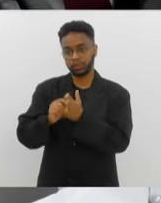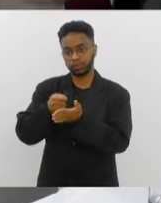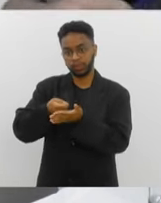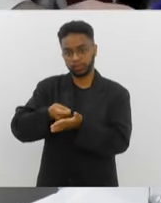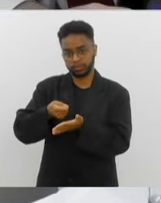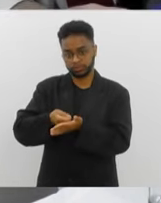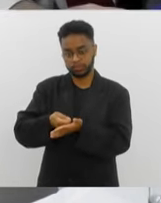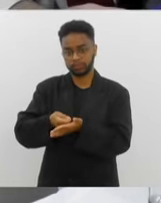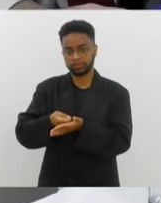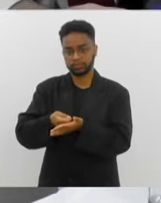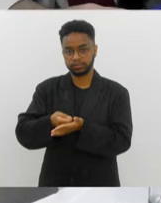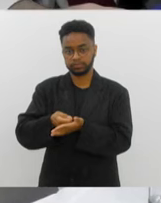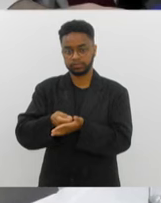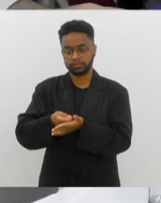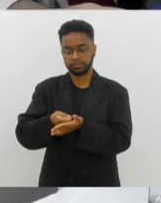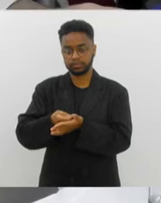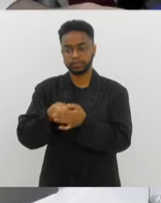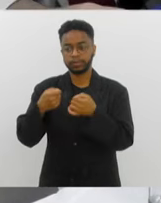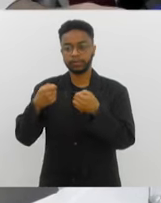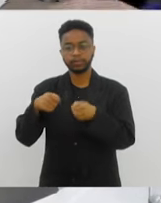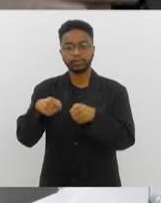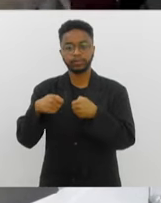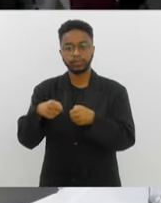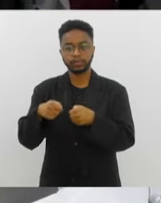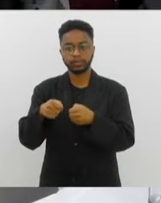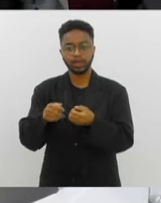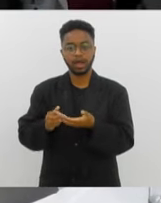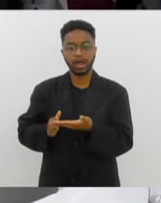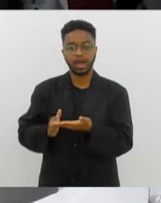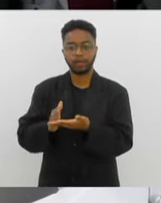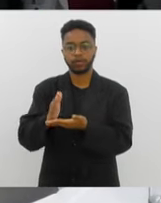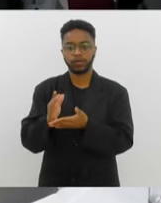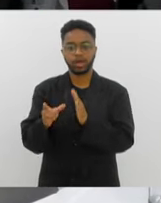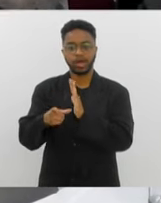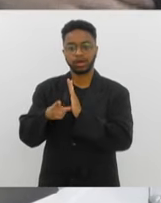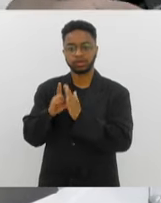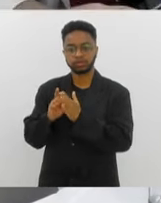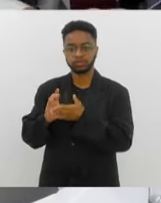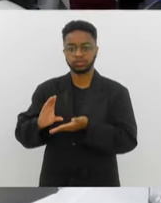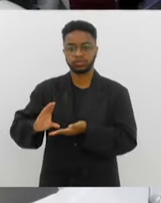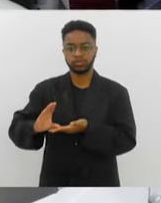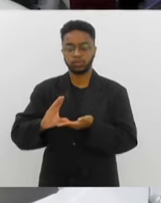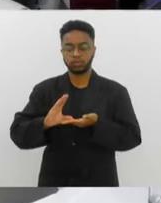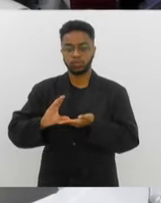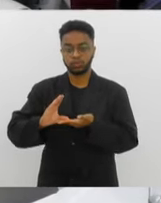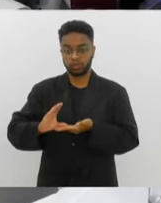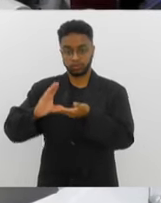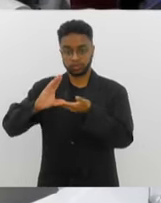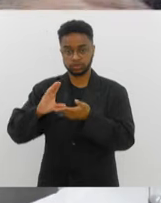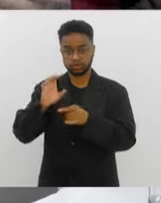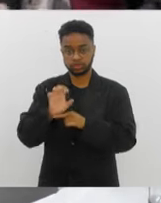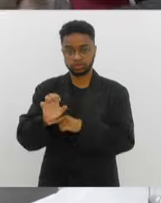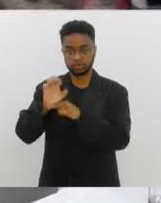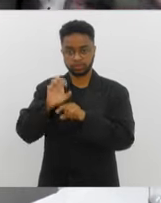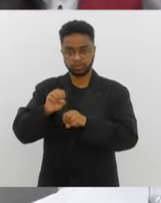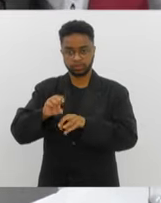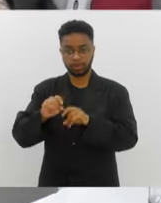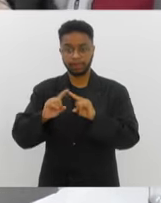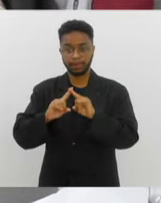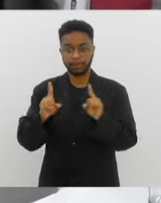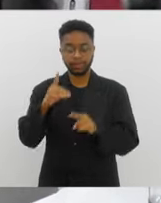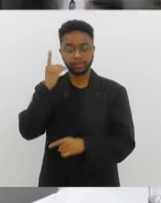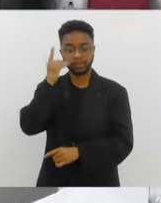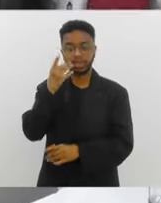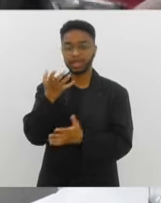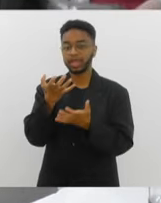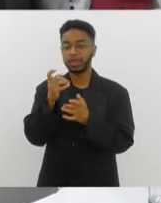obrigatórios devem ser aprovados pelo Conselho Estadual de Educação. No caso, o que a deputada